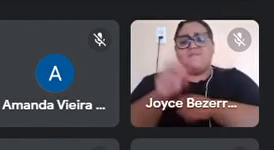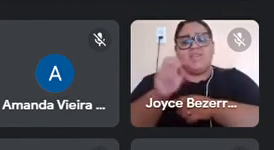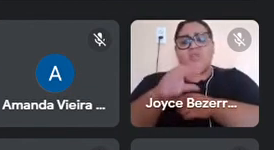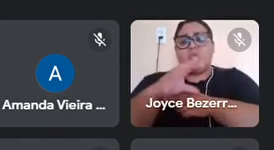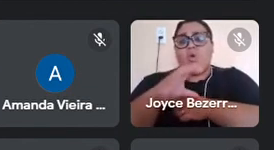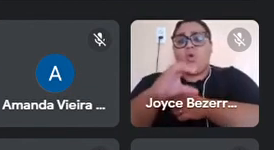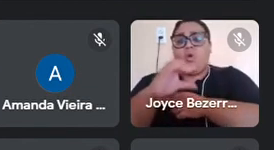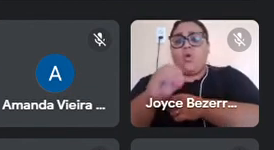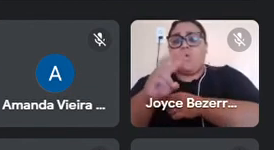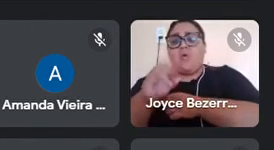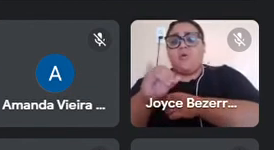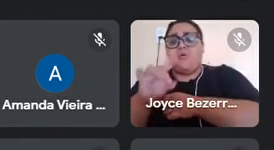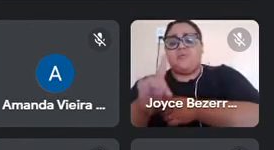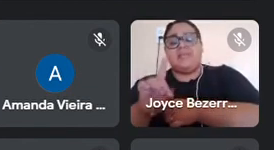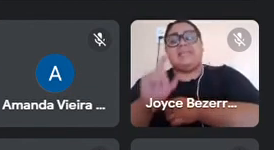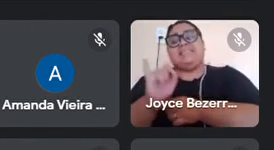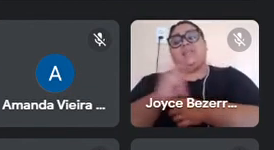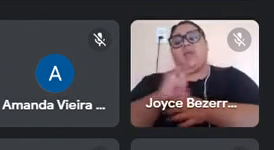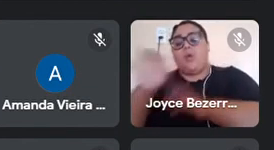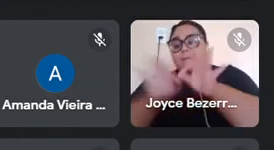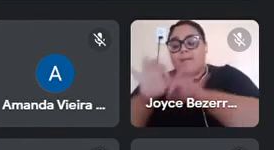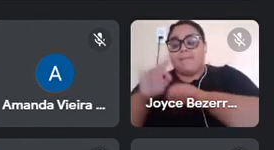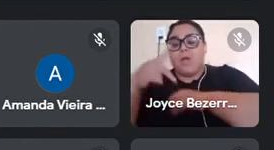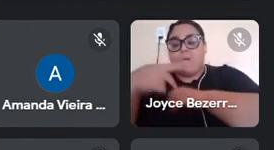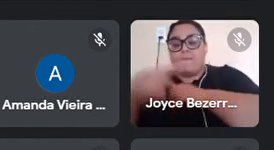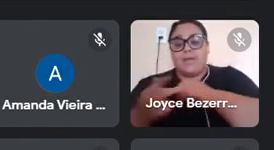eu preparo uma proteína com um vetor